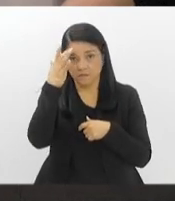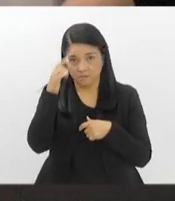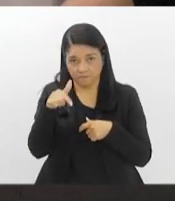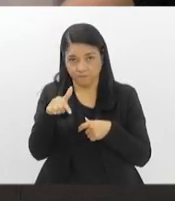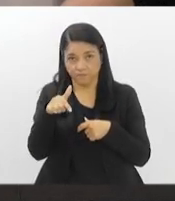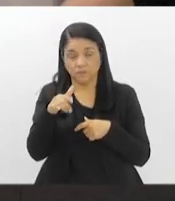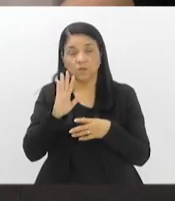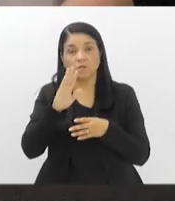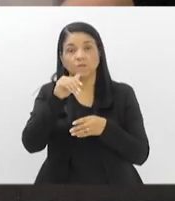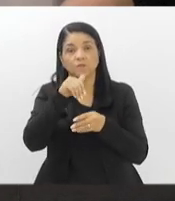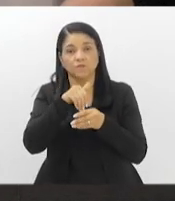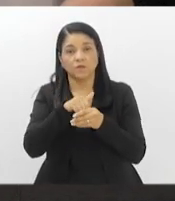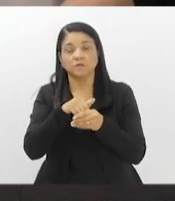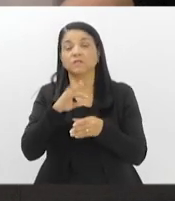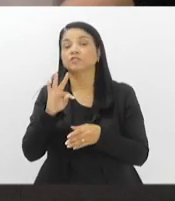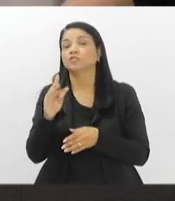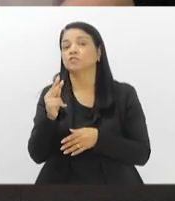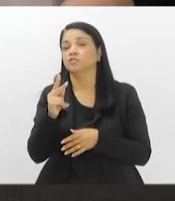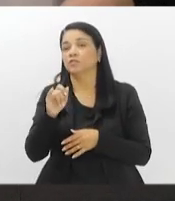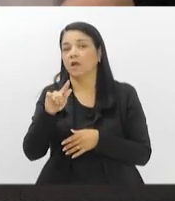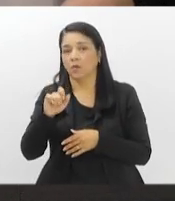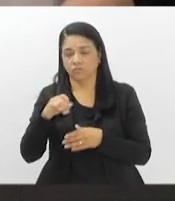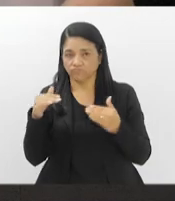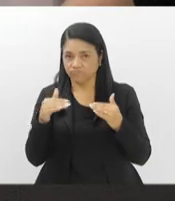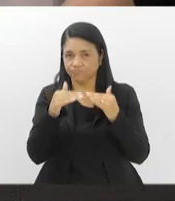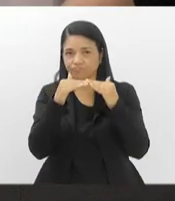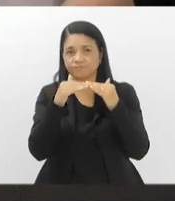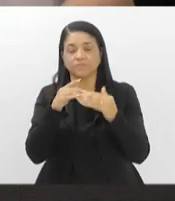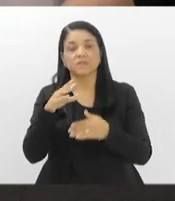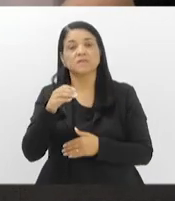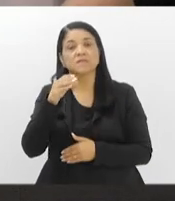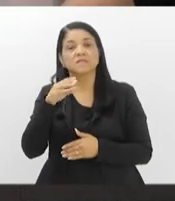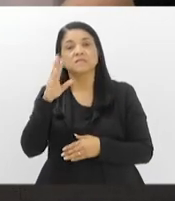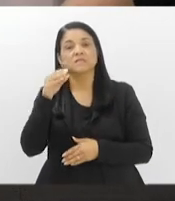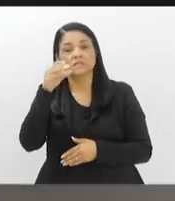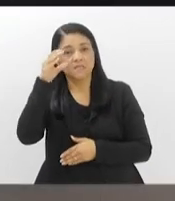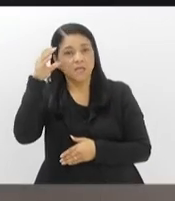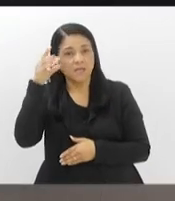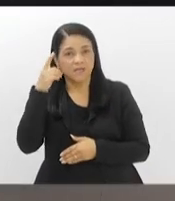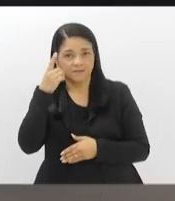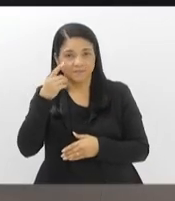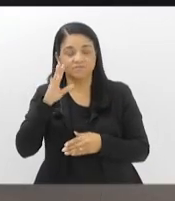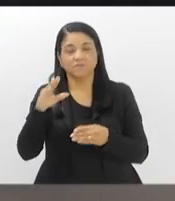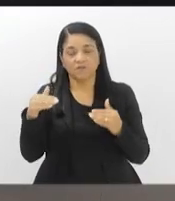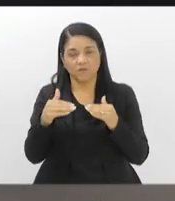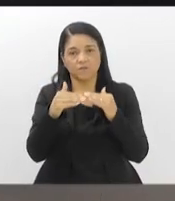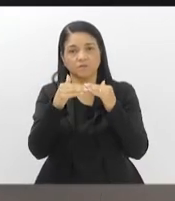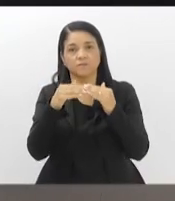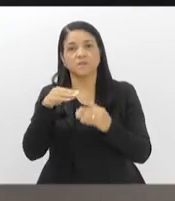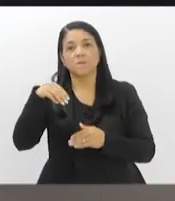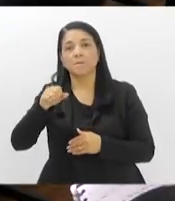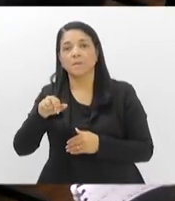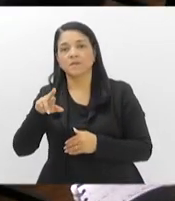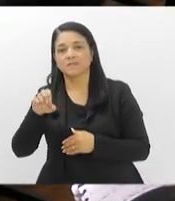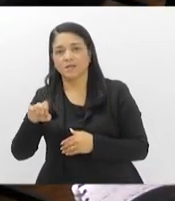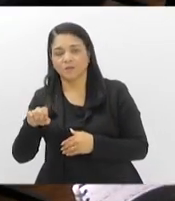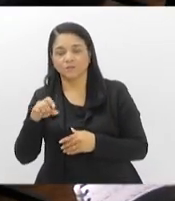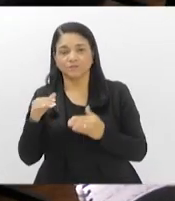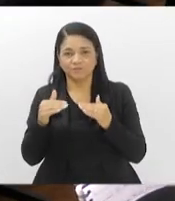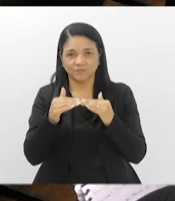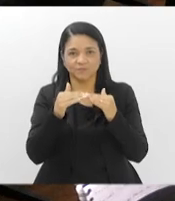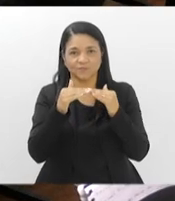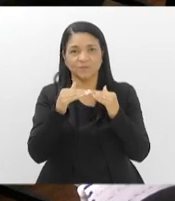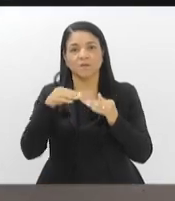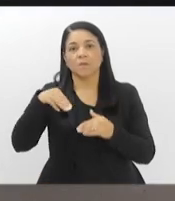vota Deputado Thiago agao favorável deputada Célia Jordão favorável Presidente Deputado Marcelo Dino favorável deputado